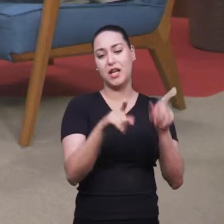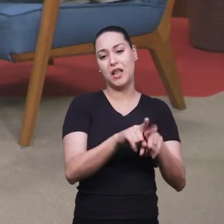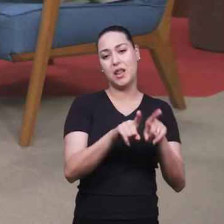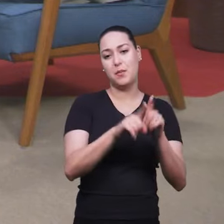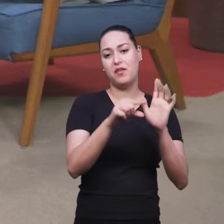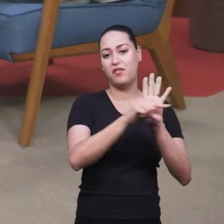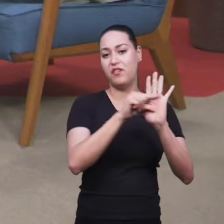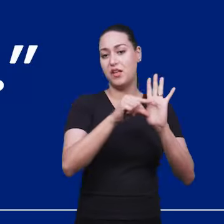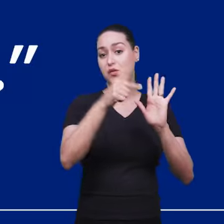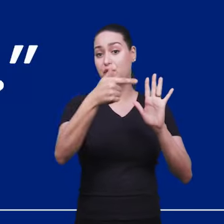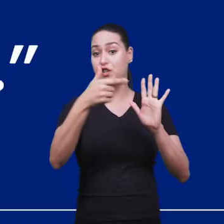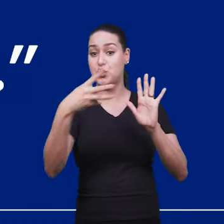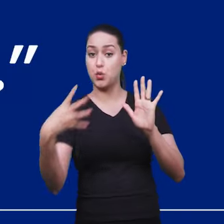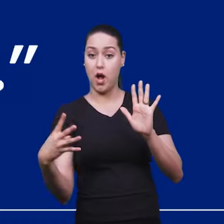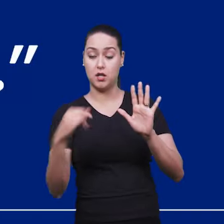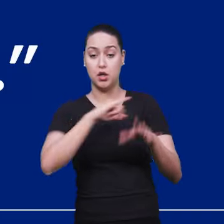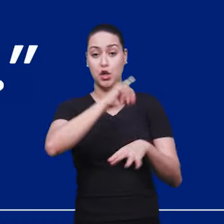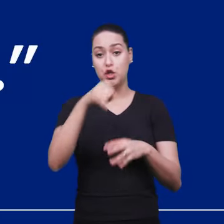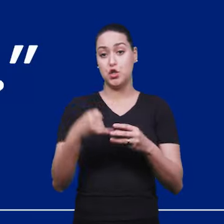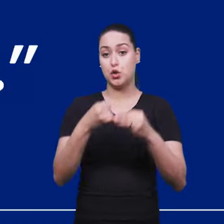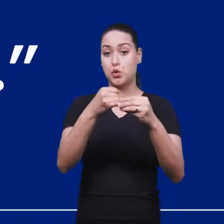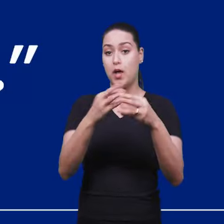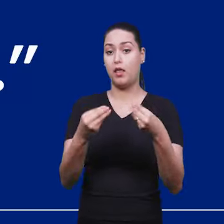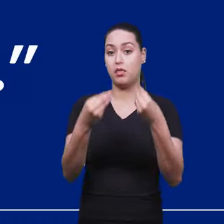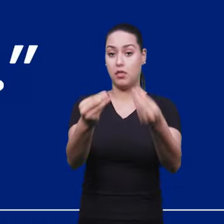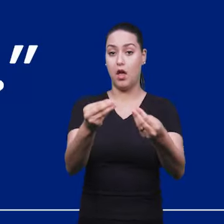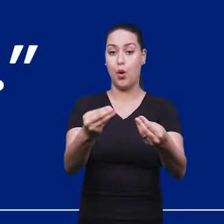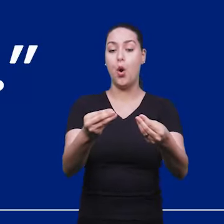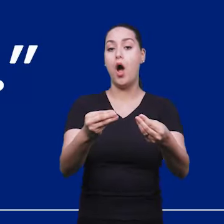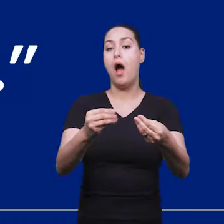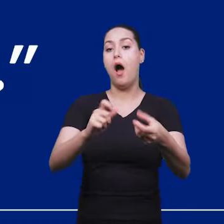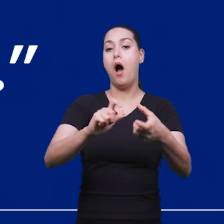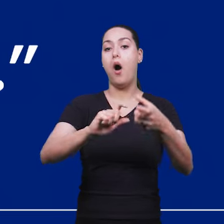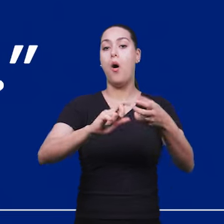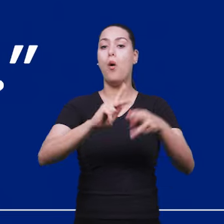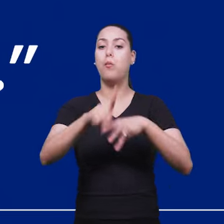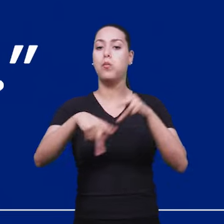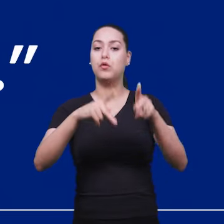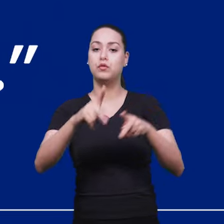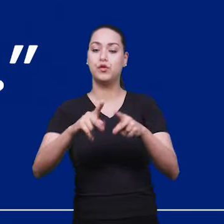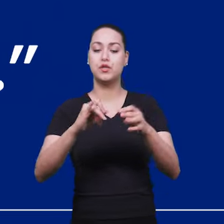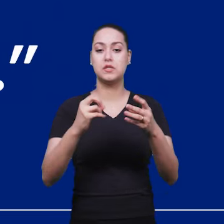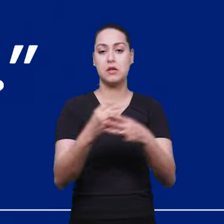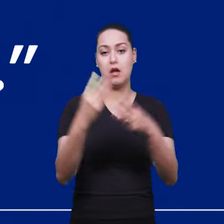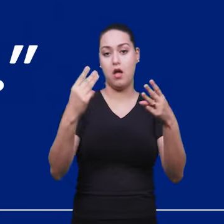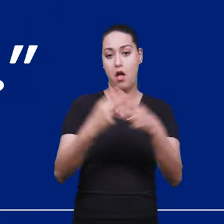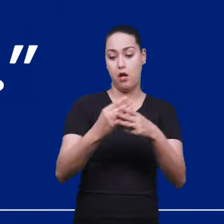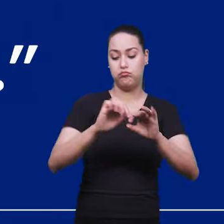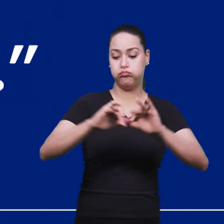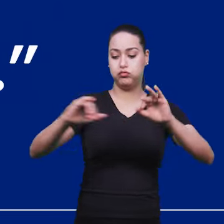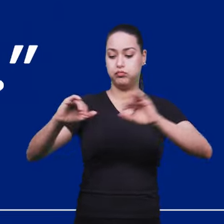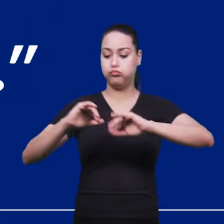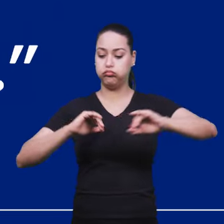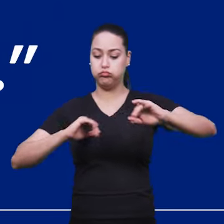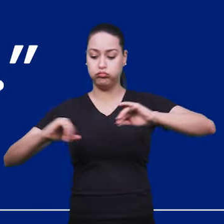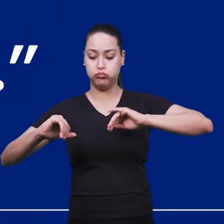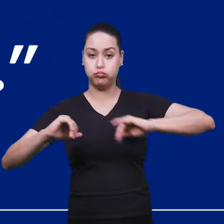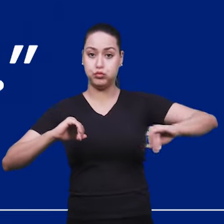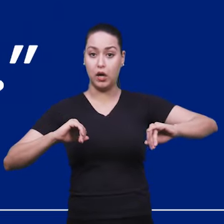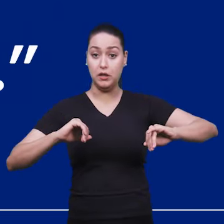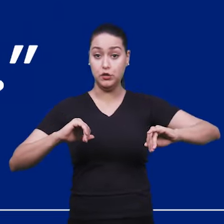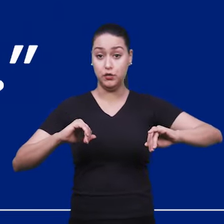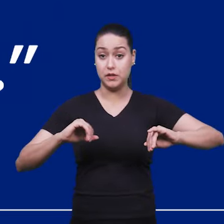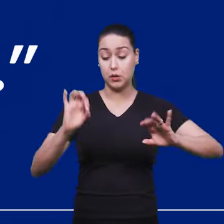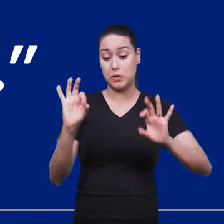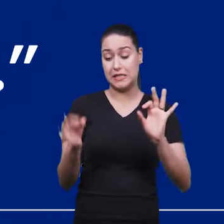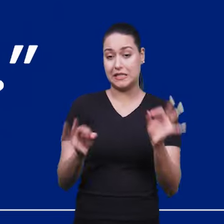versículo 24 diz assim: E Josué deu as tribos de Israel em possessão, segundo as suas divisões.